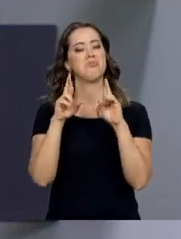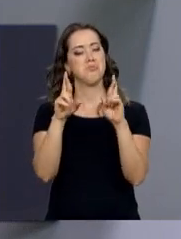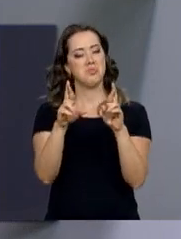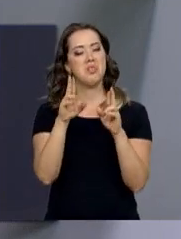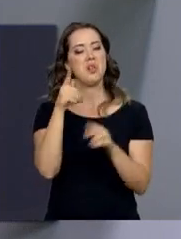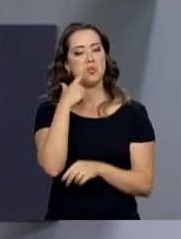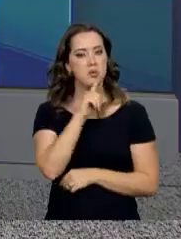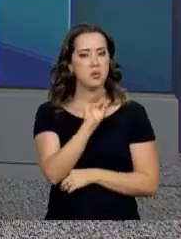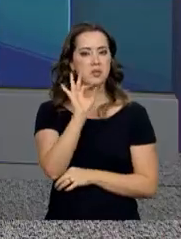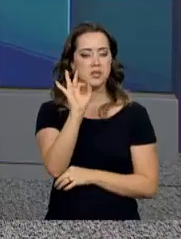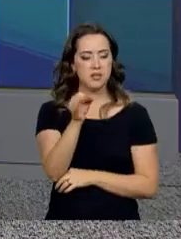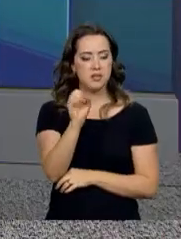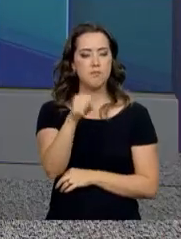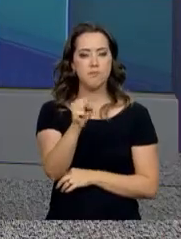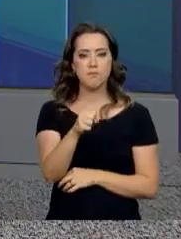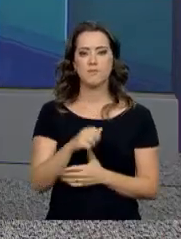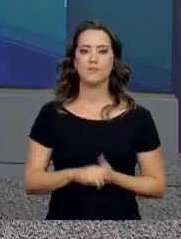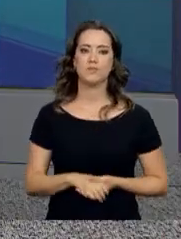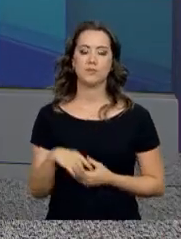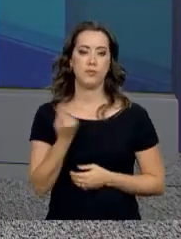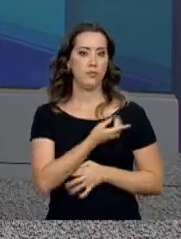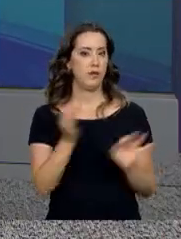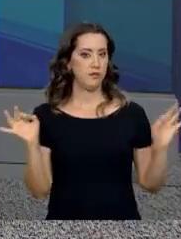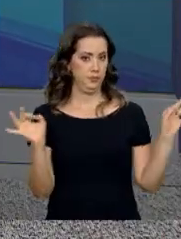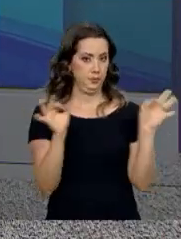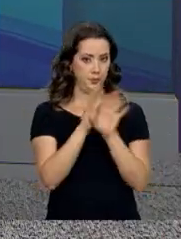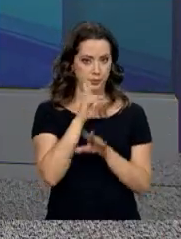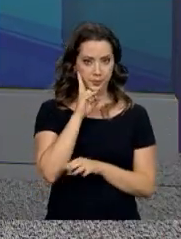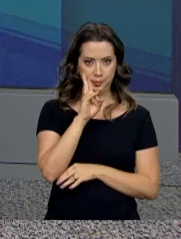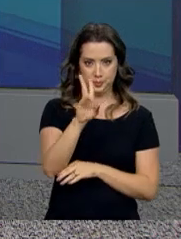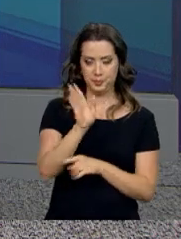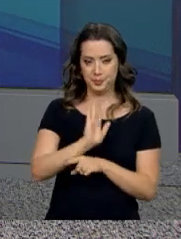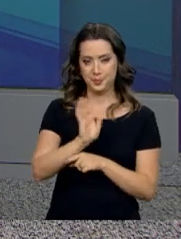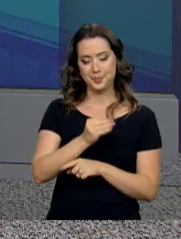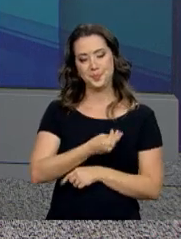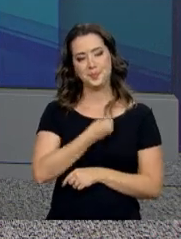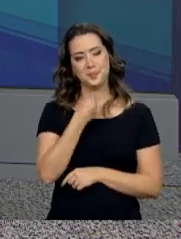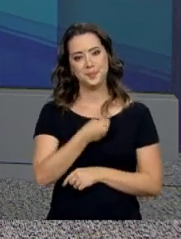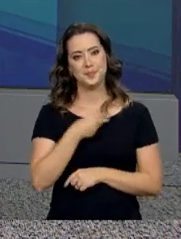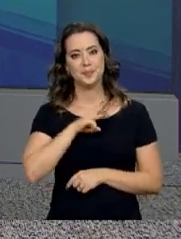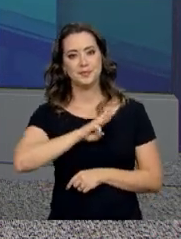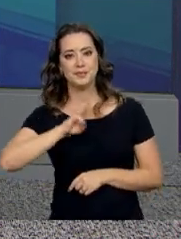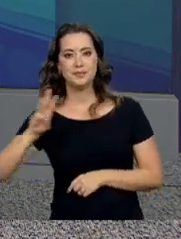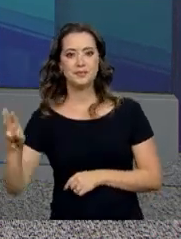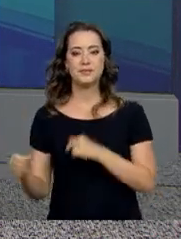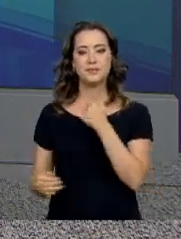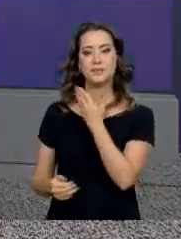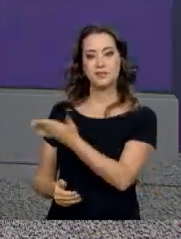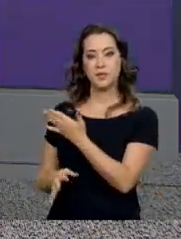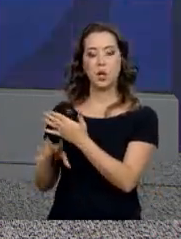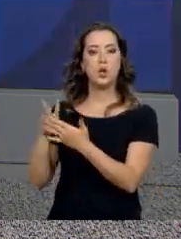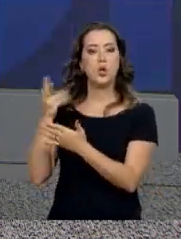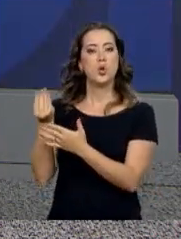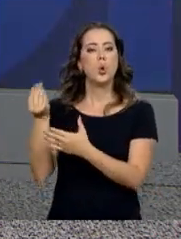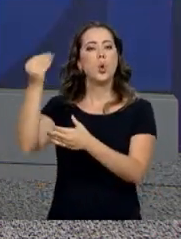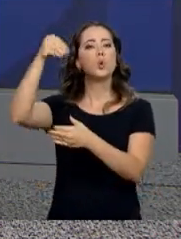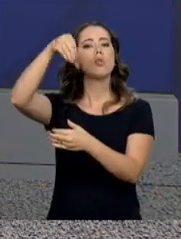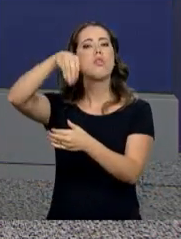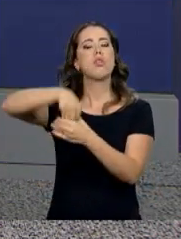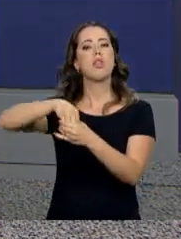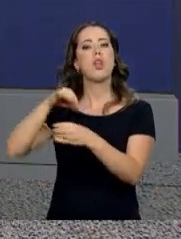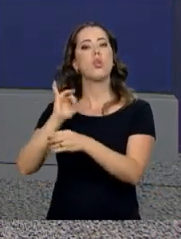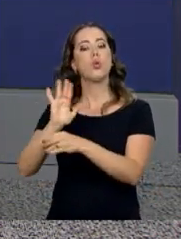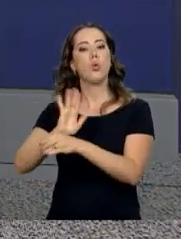alcançada nós ficamos por aqui você acompanha nossa programação ao vivo pelo site da npr e todas as reportagens